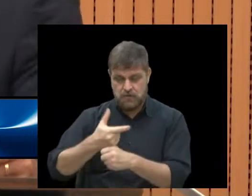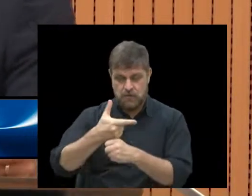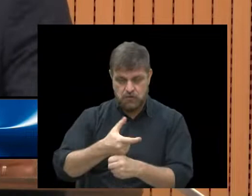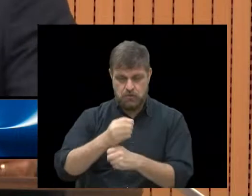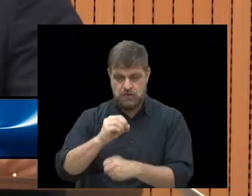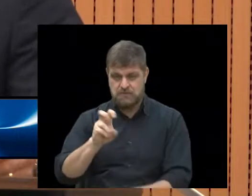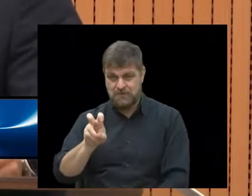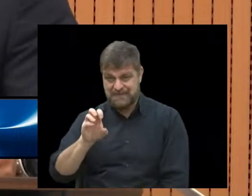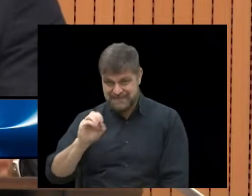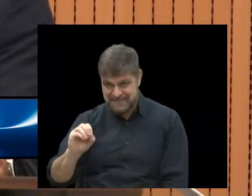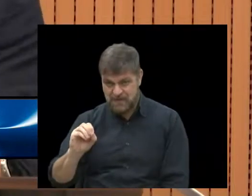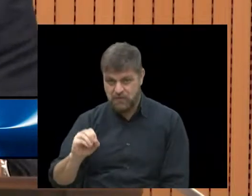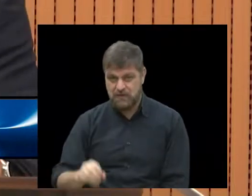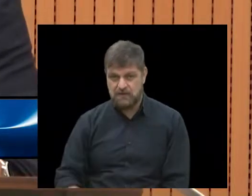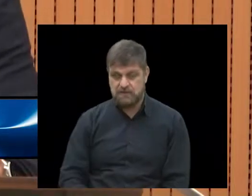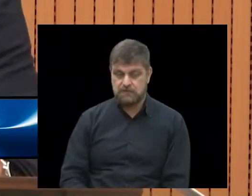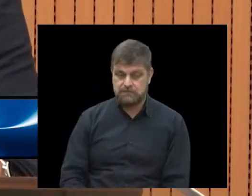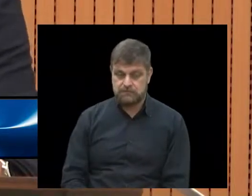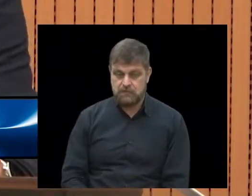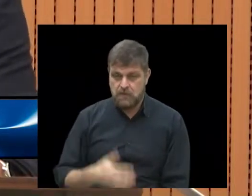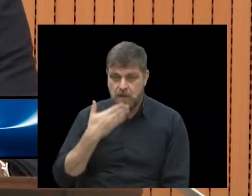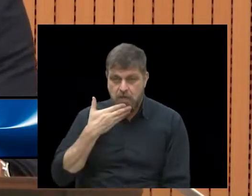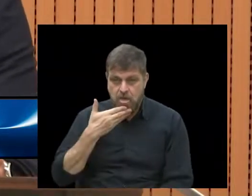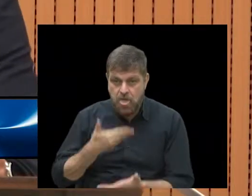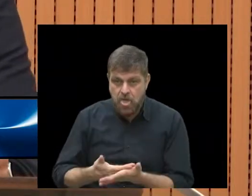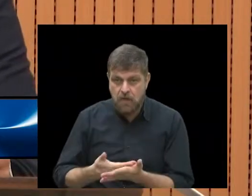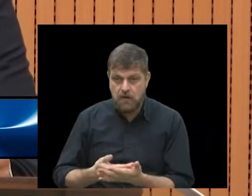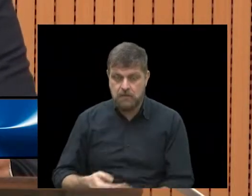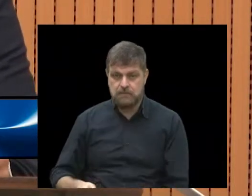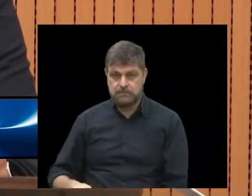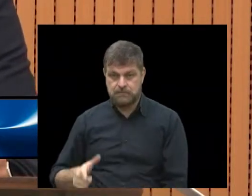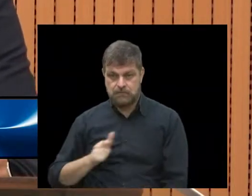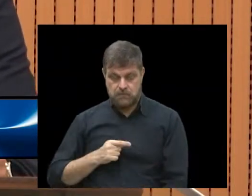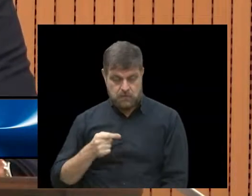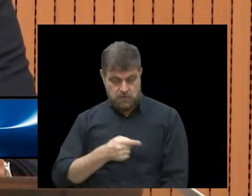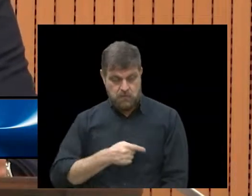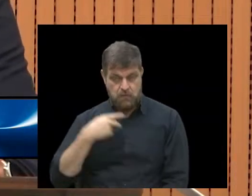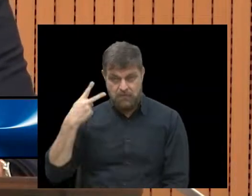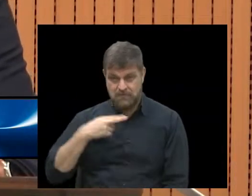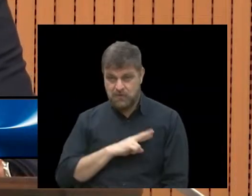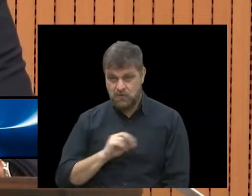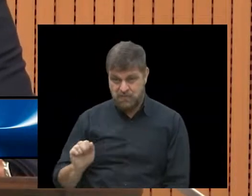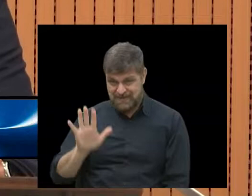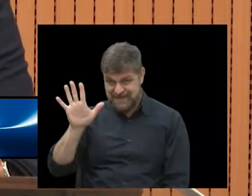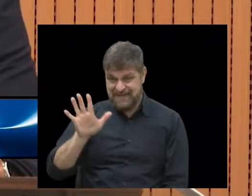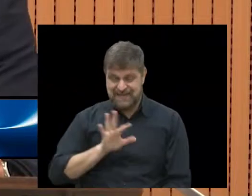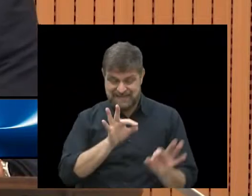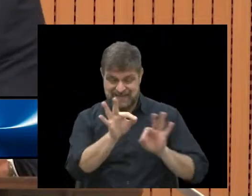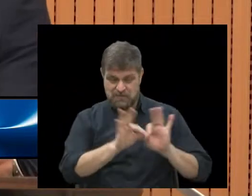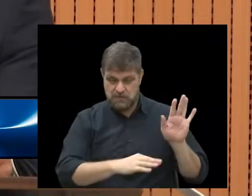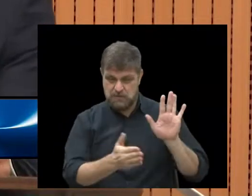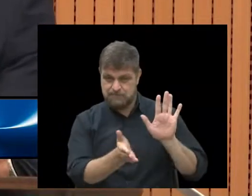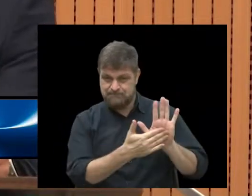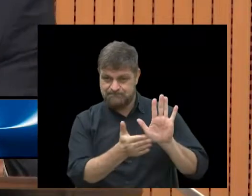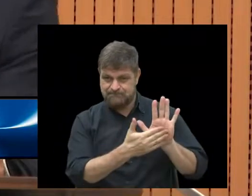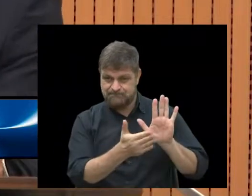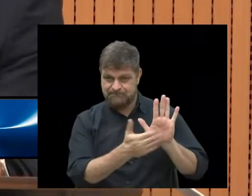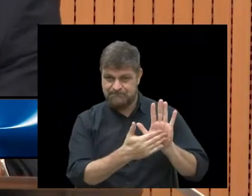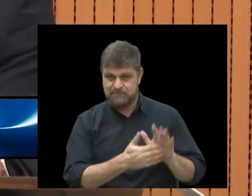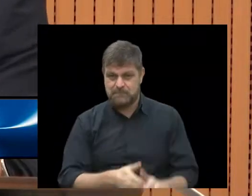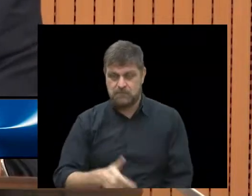pasmem Rubens Gás, que tem um projeto nessa casa, projeto extremamente pertinente.